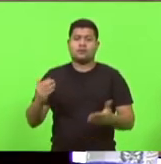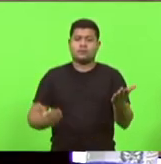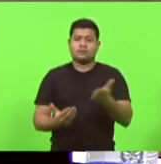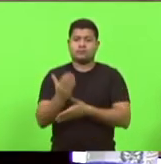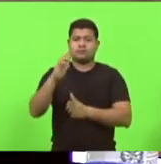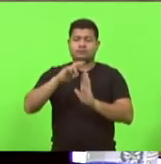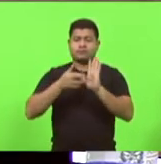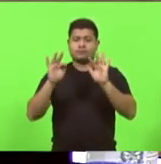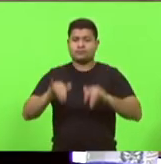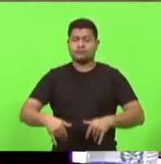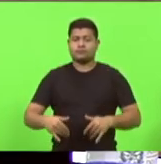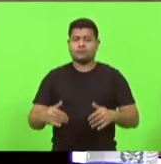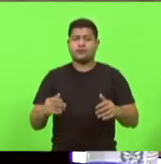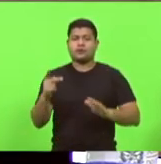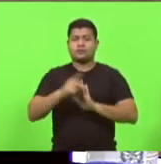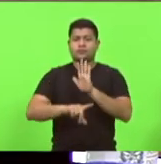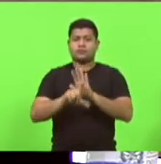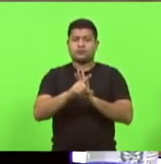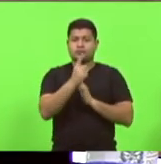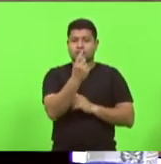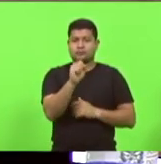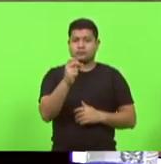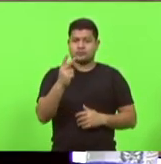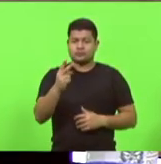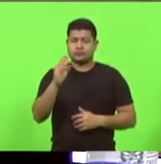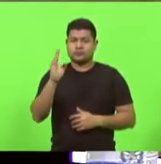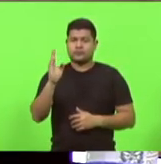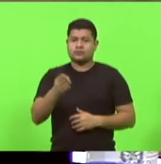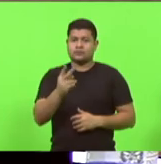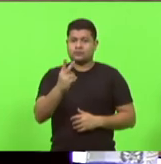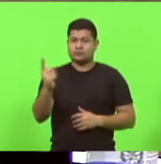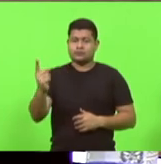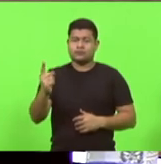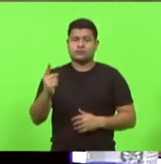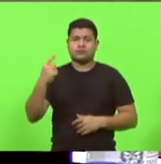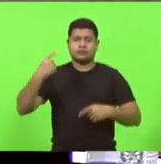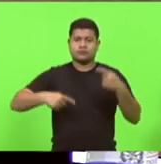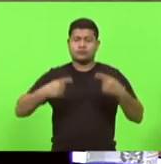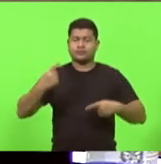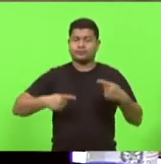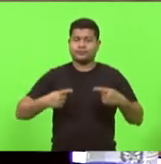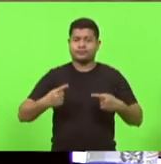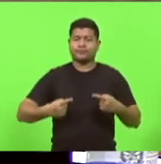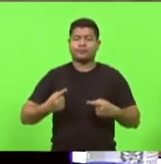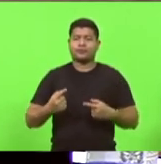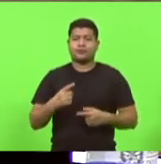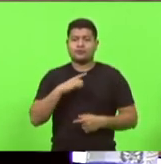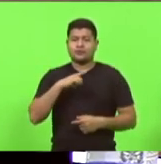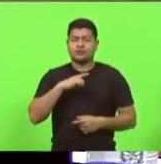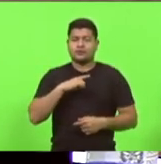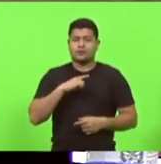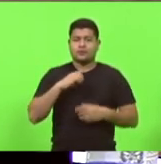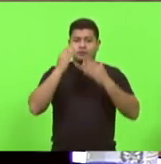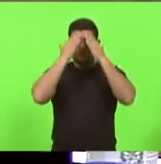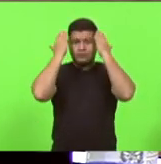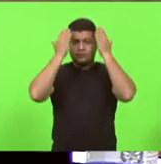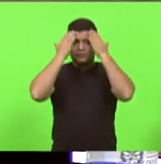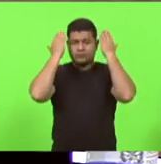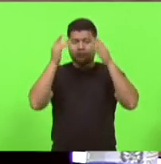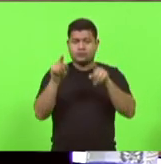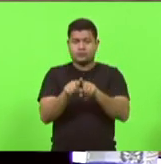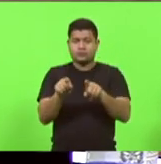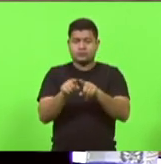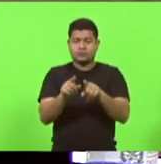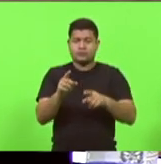exarada ao projeto de lei 182 de 2021, após ser discutido pelo senhor deputado José Milton Schaeffer e pela senhora